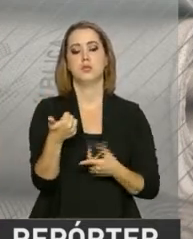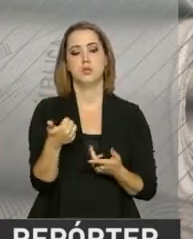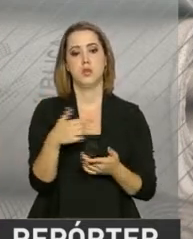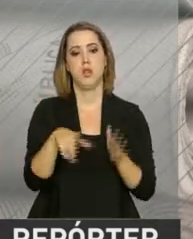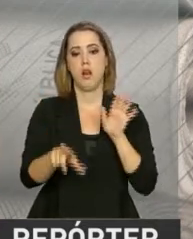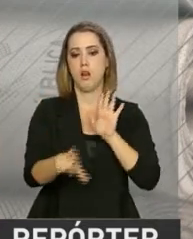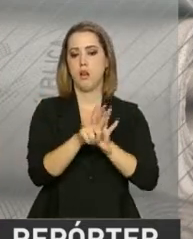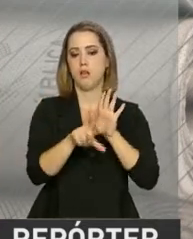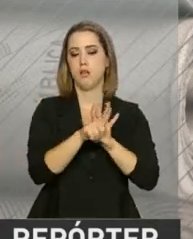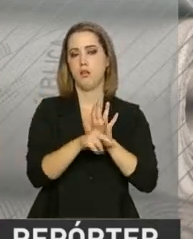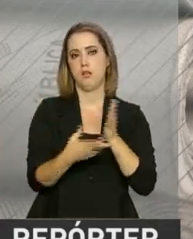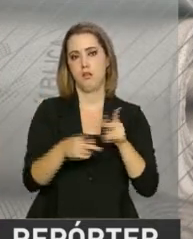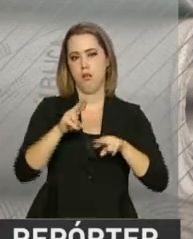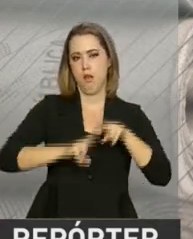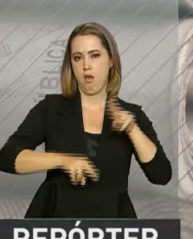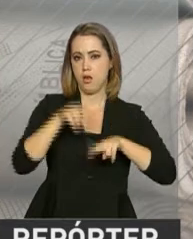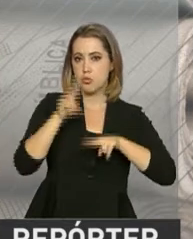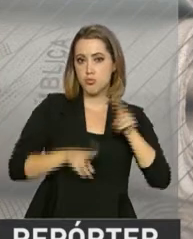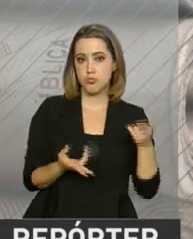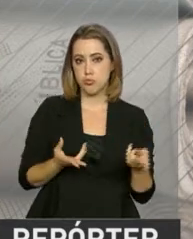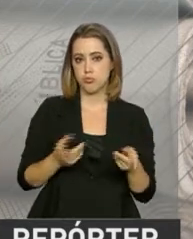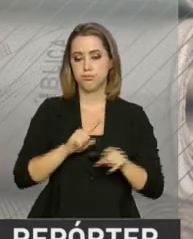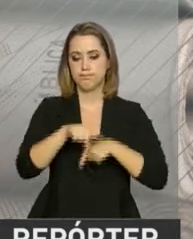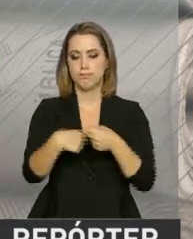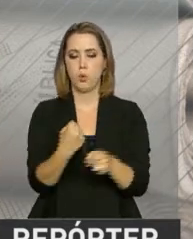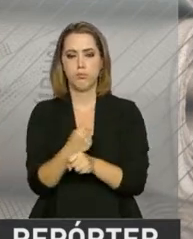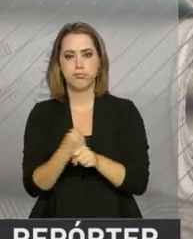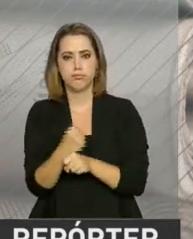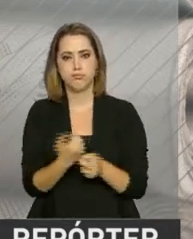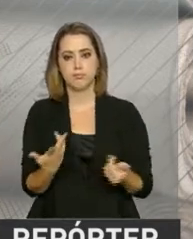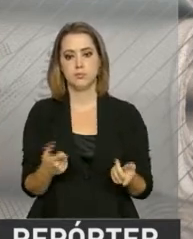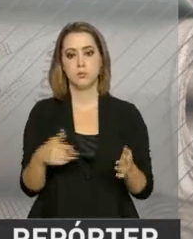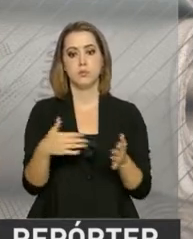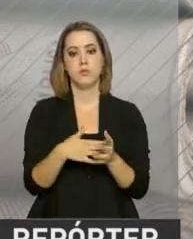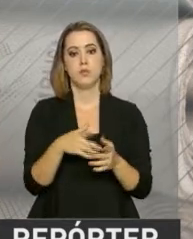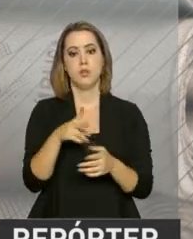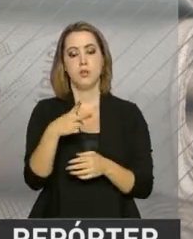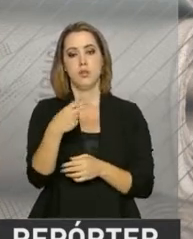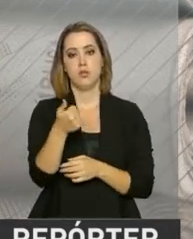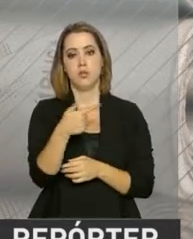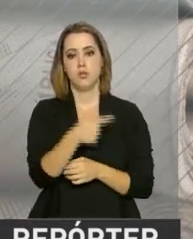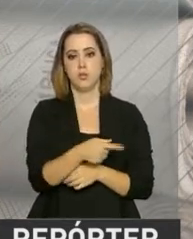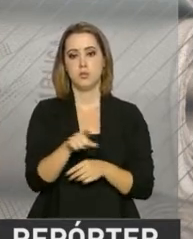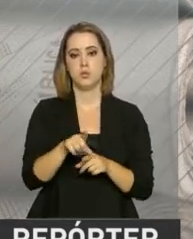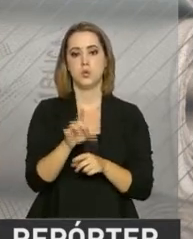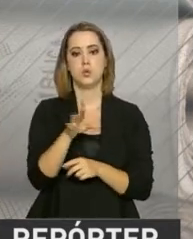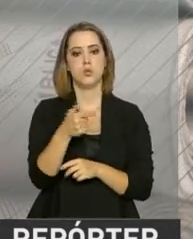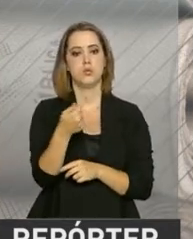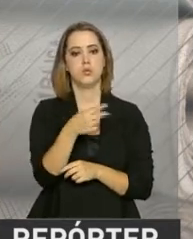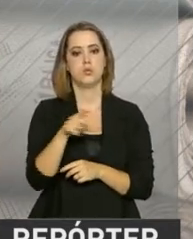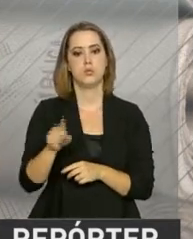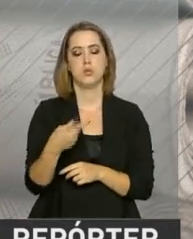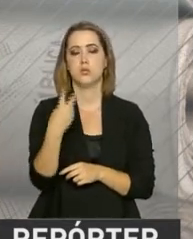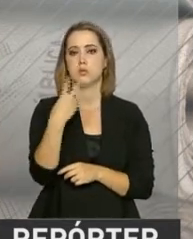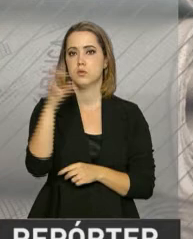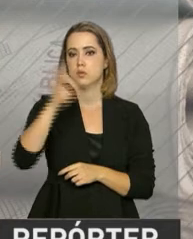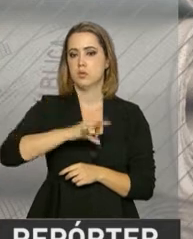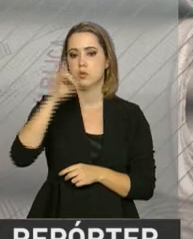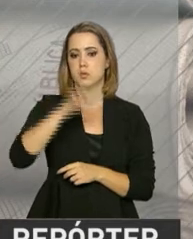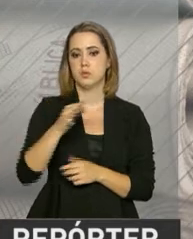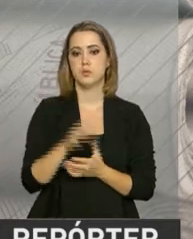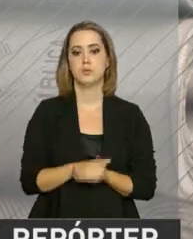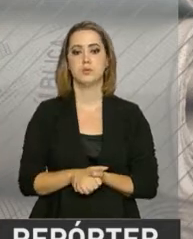lei orçamentária para o ano seguinte. Em 2017, as despesas não poderão crescer mais do que